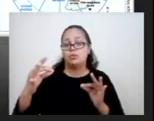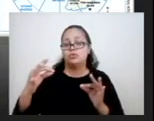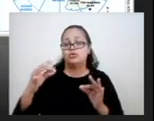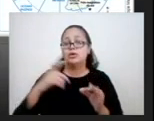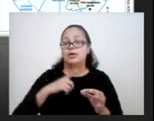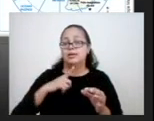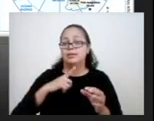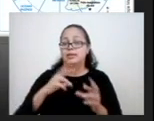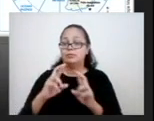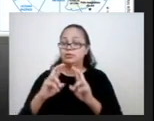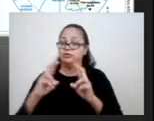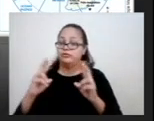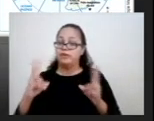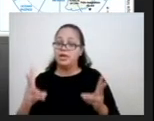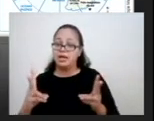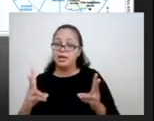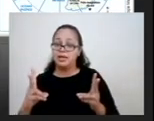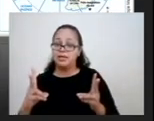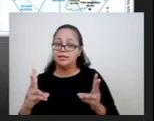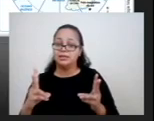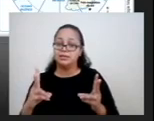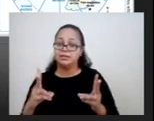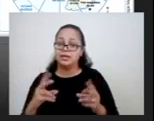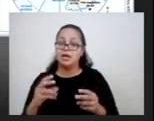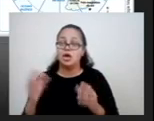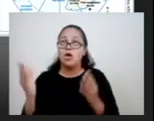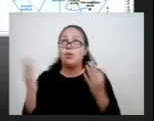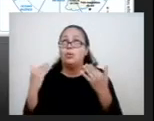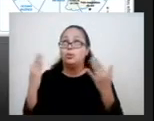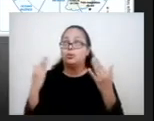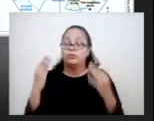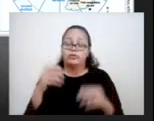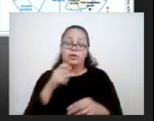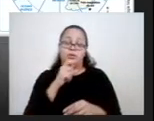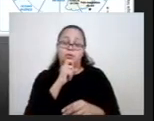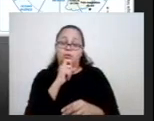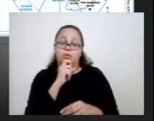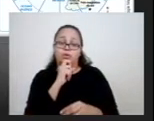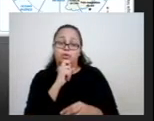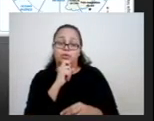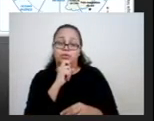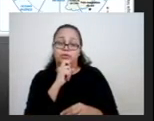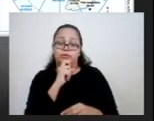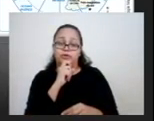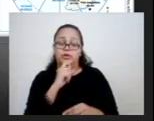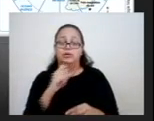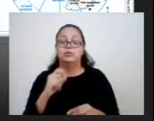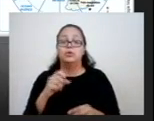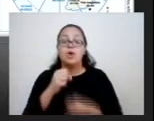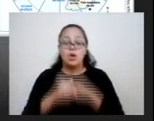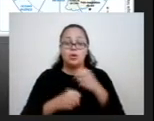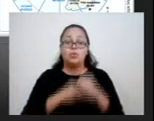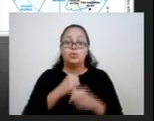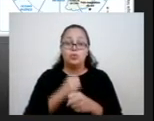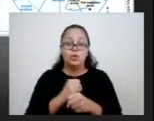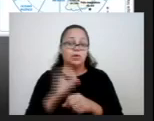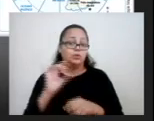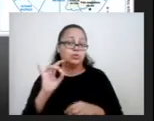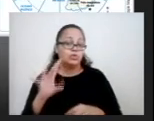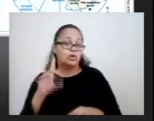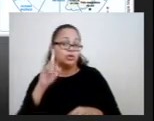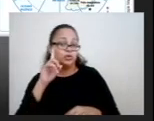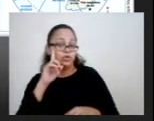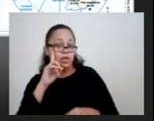uma diferença maior do verão e do inverno, com a quantidade de horas. Até que lá nos polos, você passa um bom tempo do ano só dia e outro